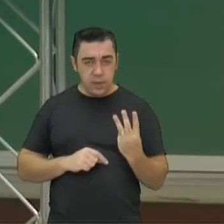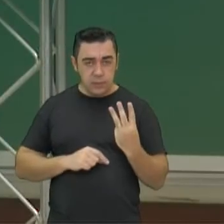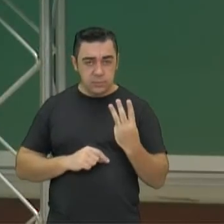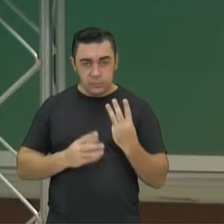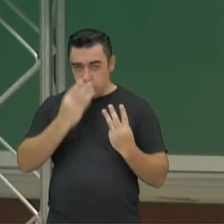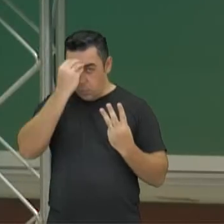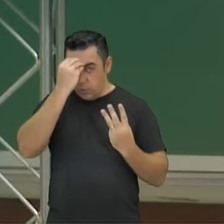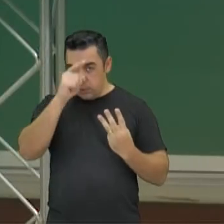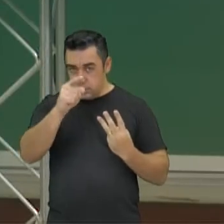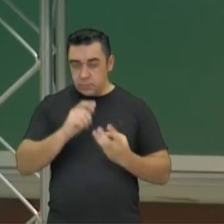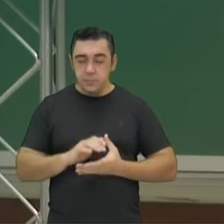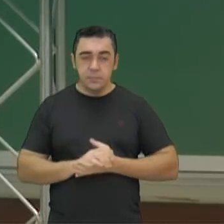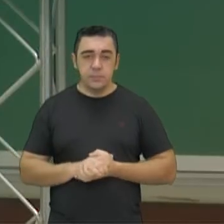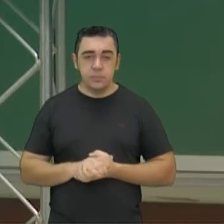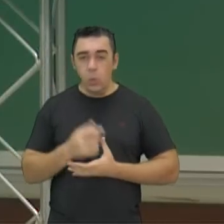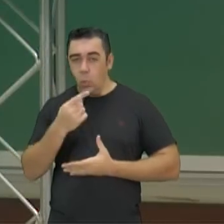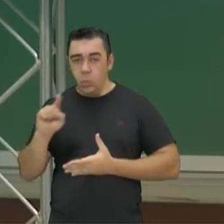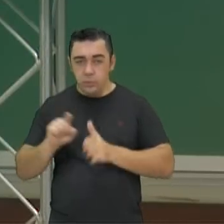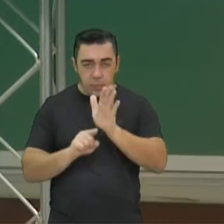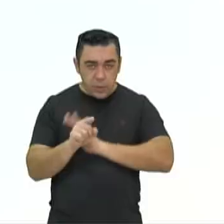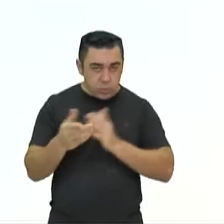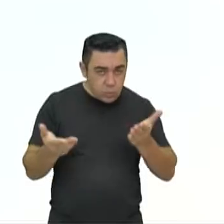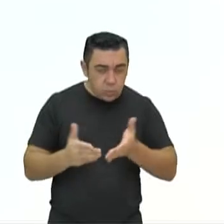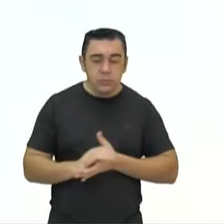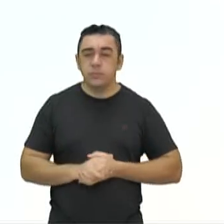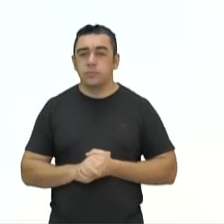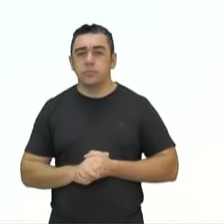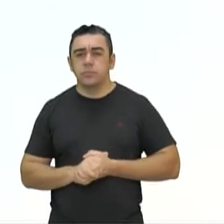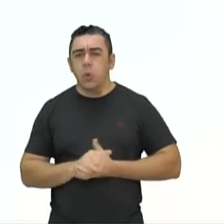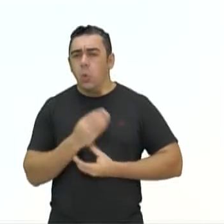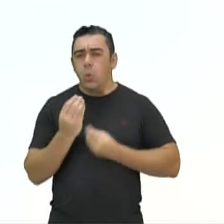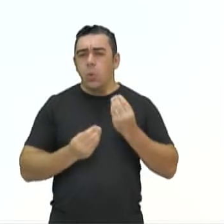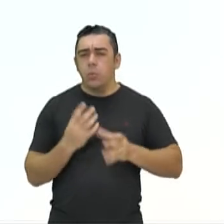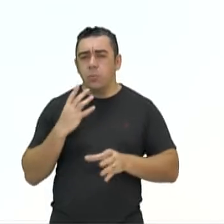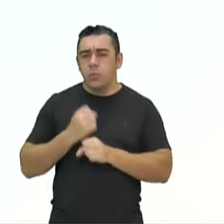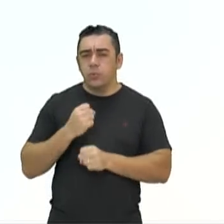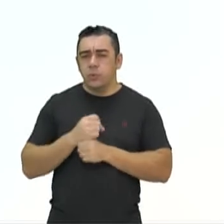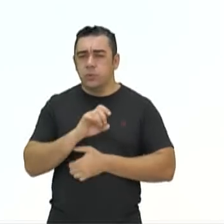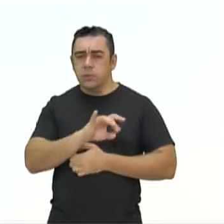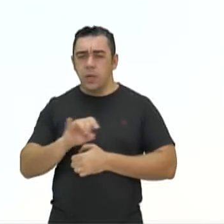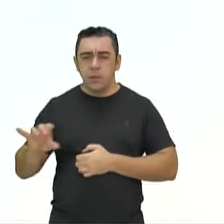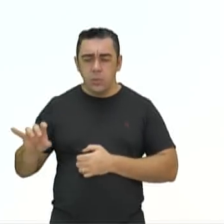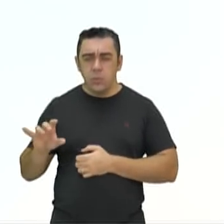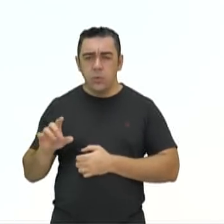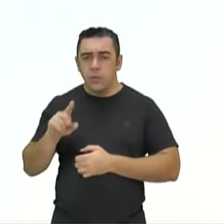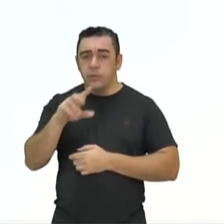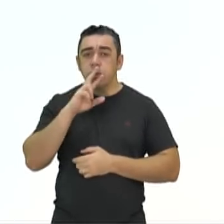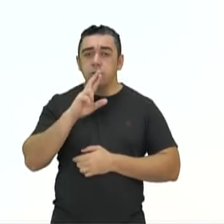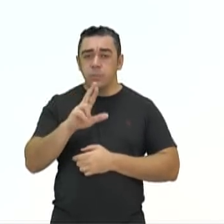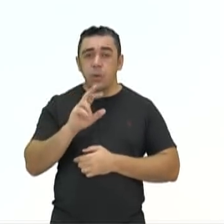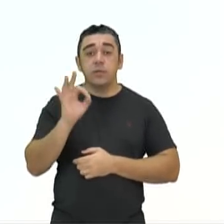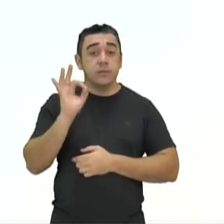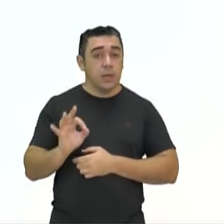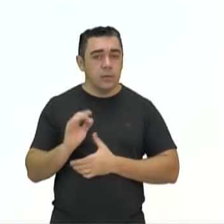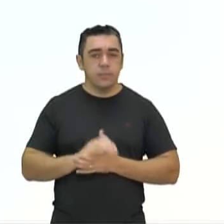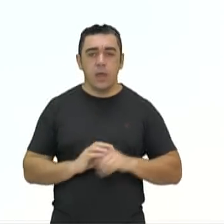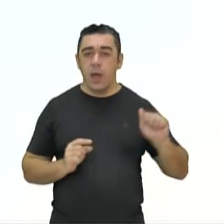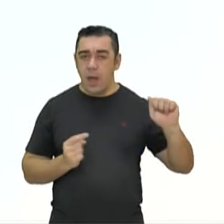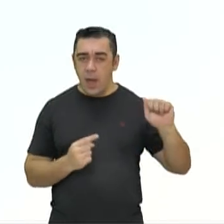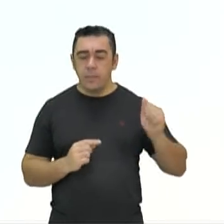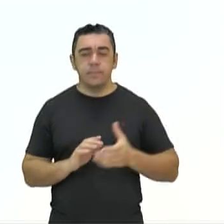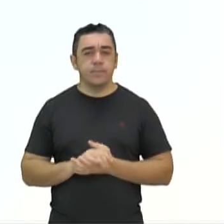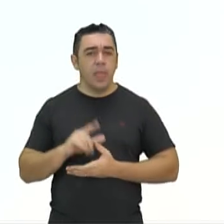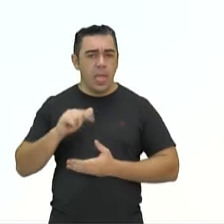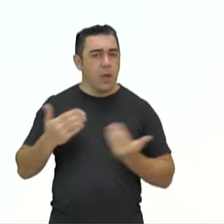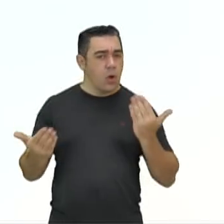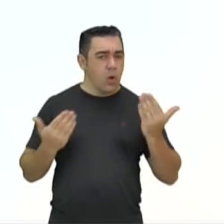isso. O último quiz do dia, sobre os valores relativos das peças do xadrez. Assinale a alternativa correta. A. Serve